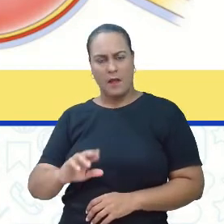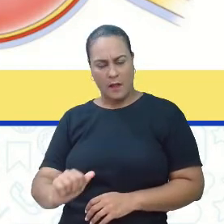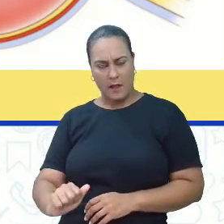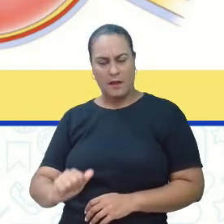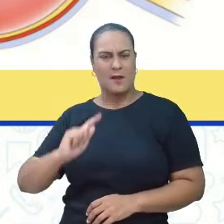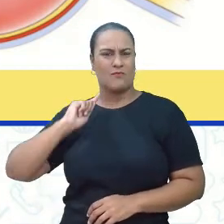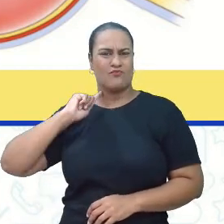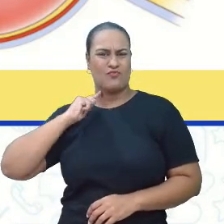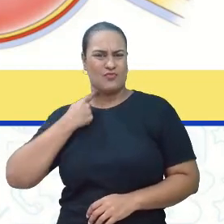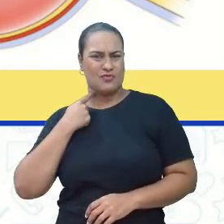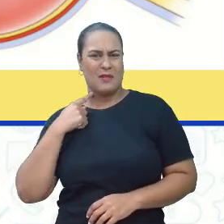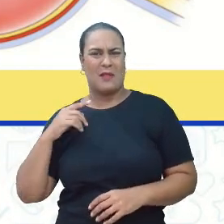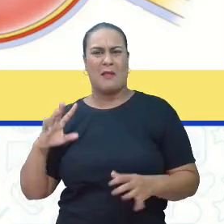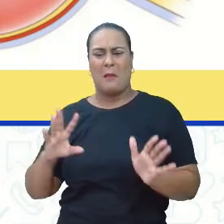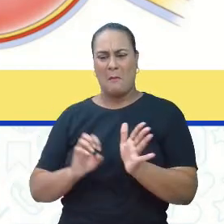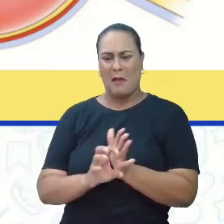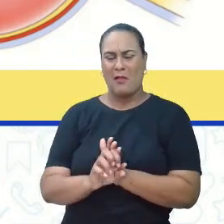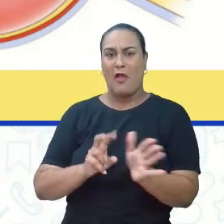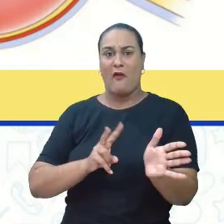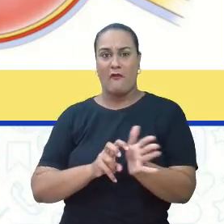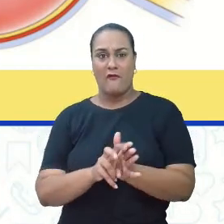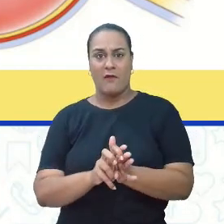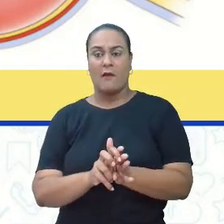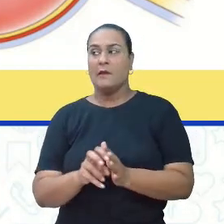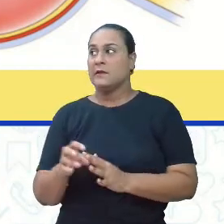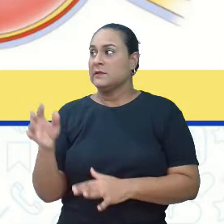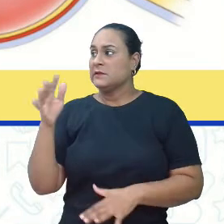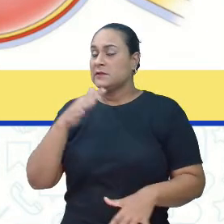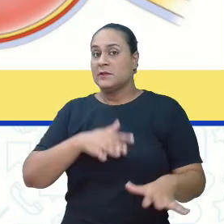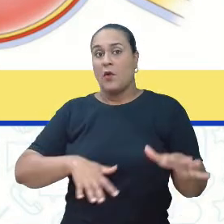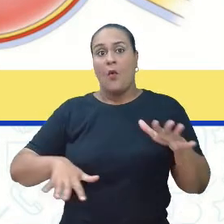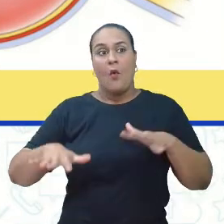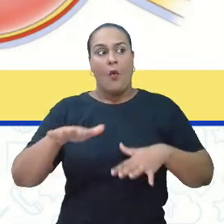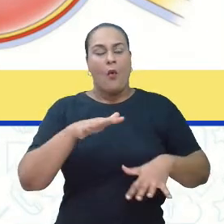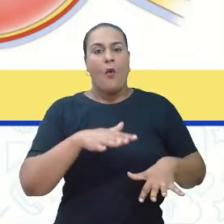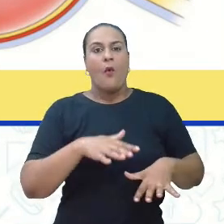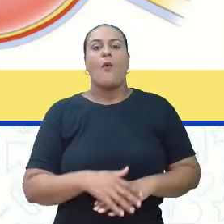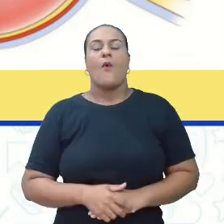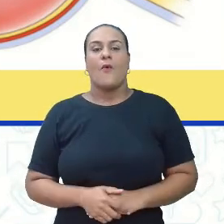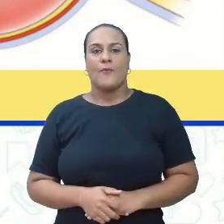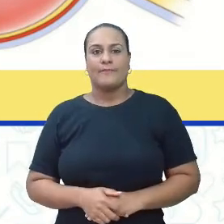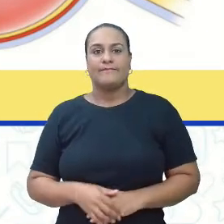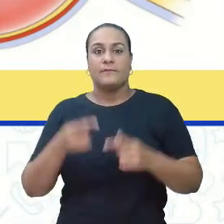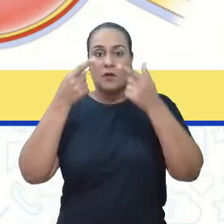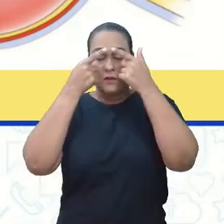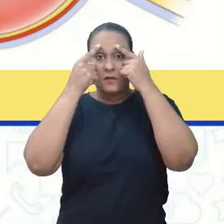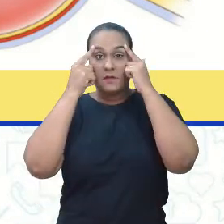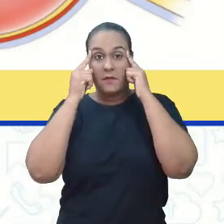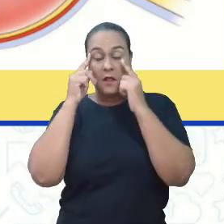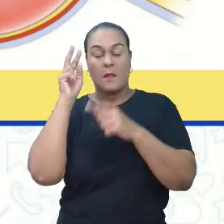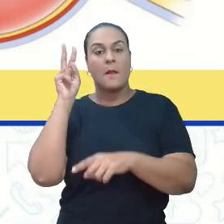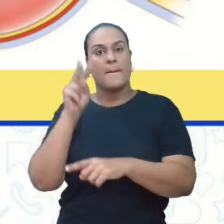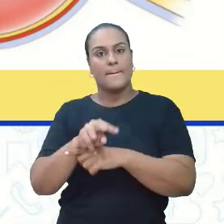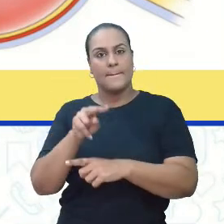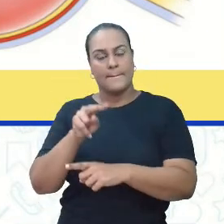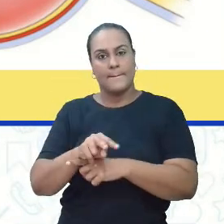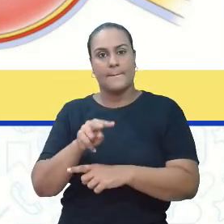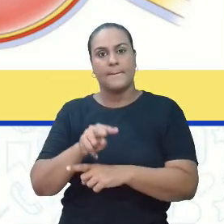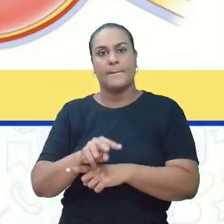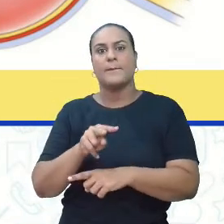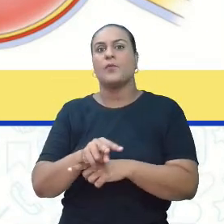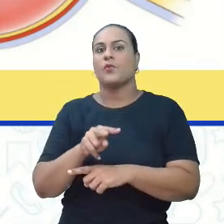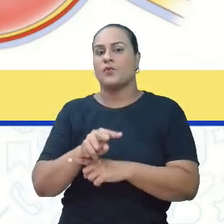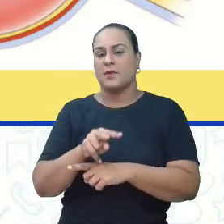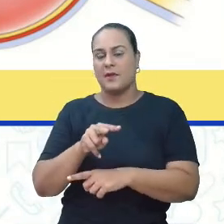mesmo bactérias, vírus, que estão aí no ar, presentes no ar. Então, as sobrancelhas vão servir de